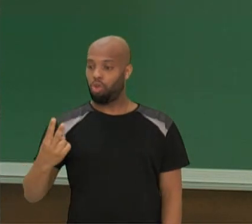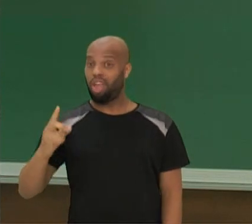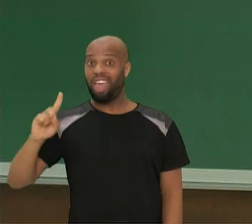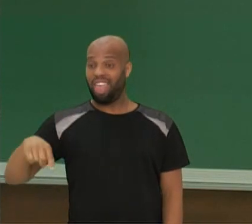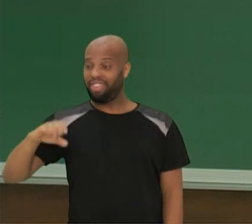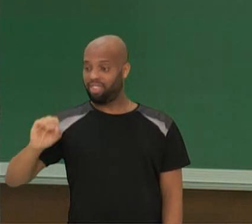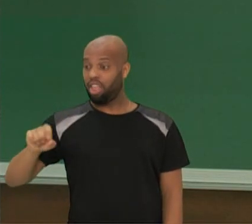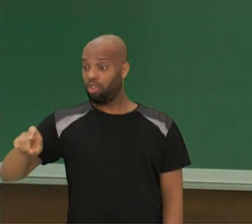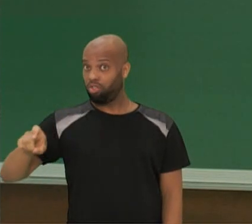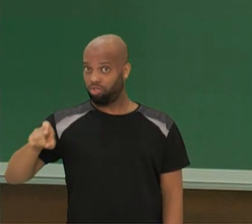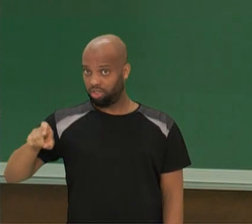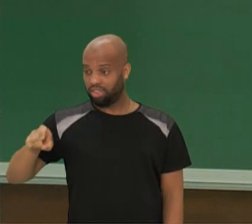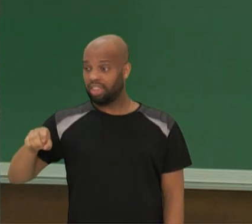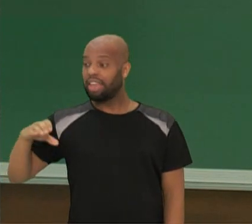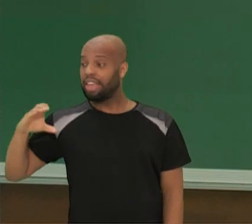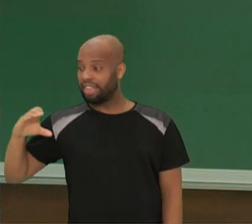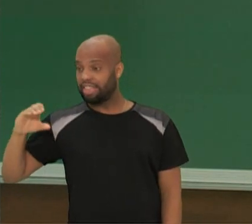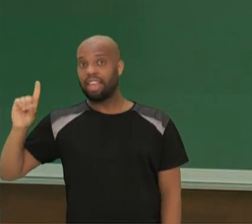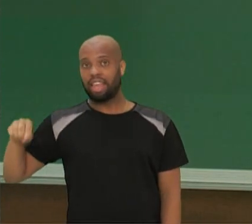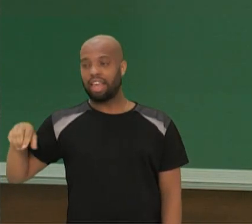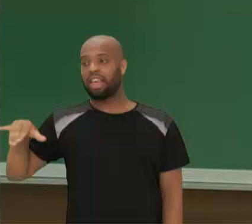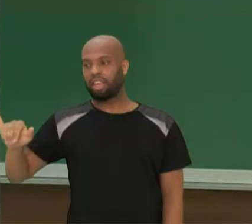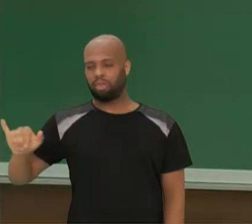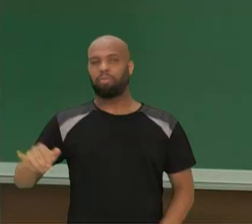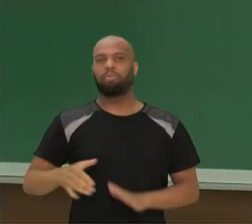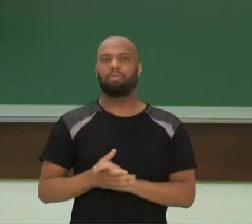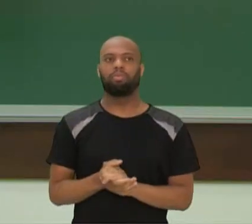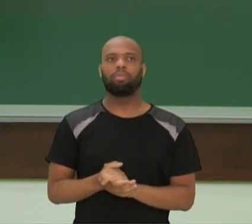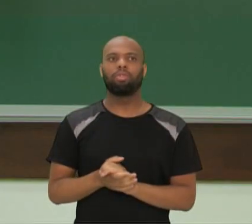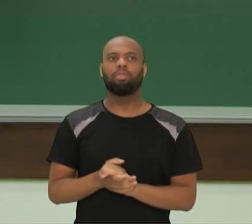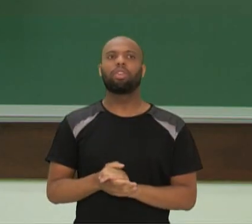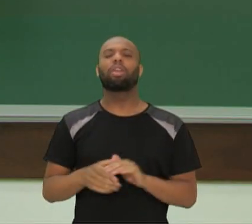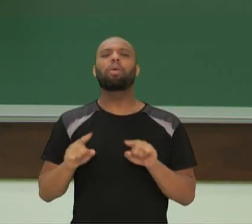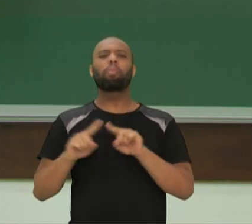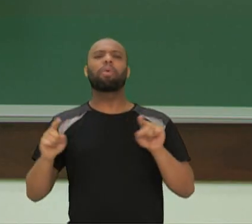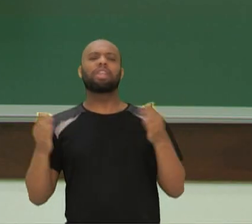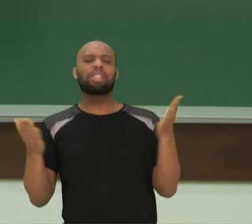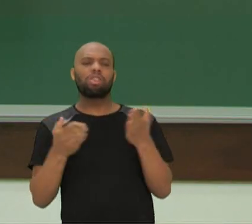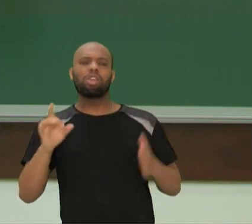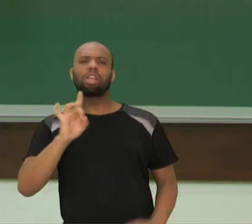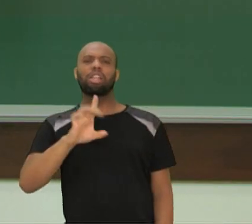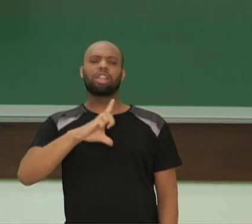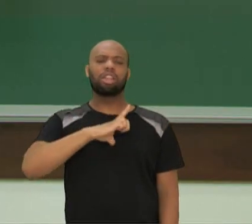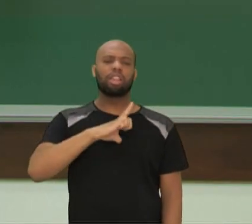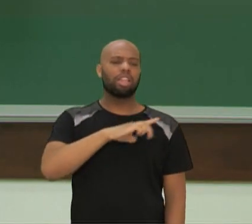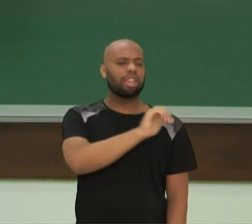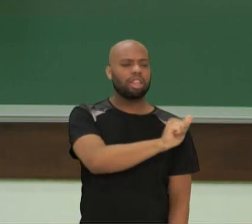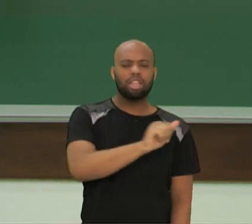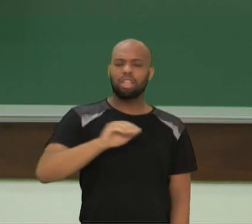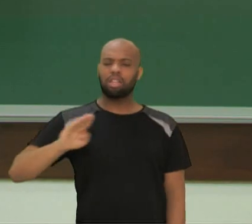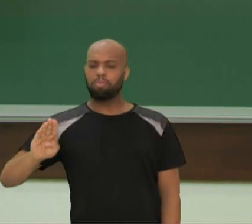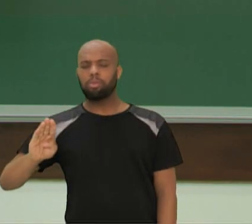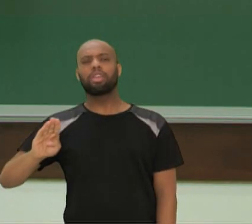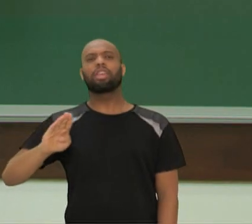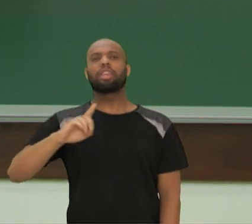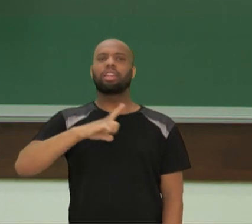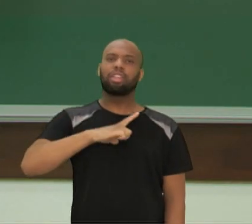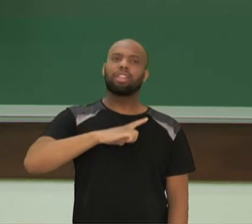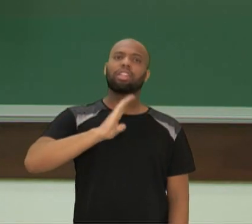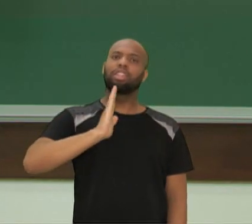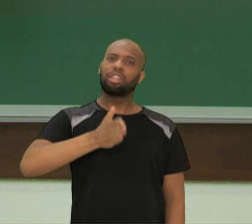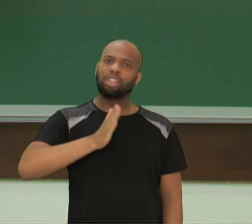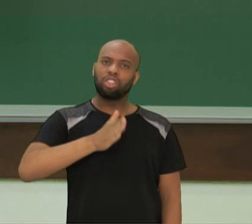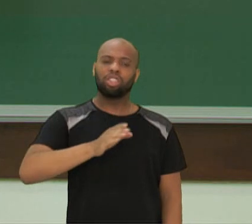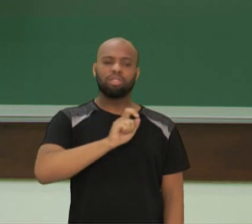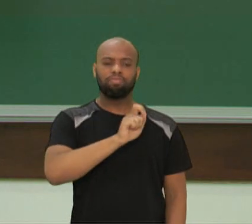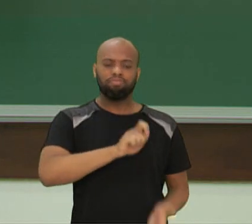para x, c para y. Puxa vida, eu só tenho os valores de A e de B. Já tenho ali escrito